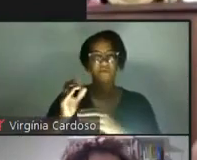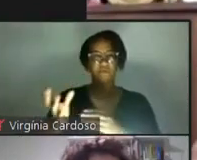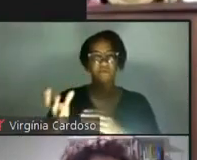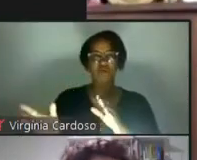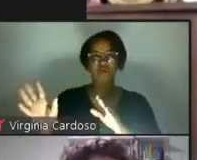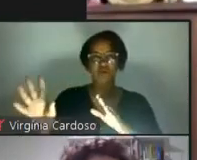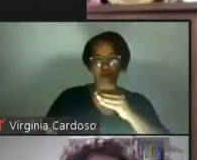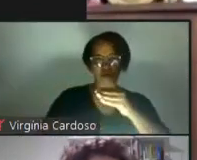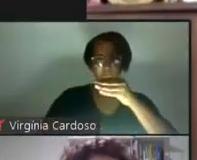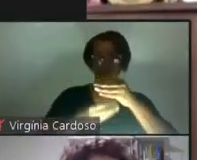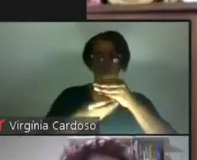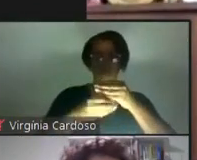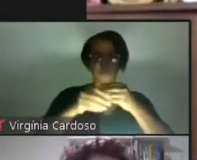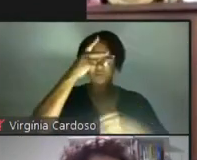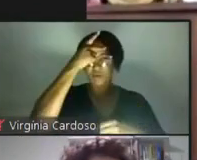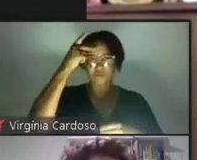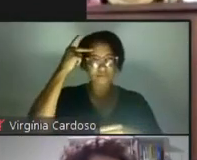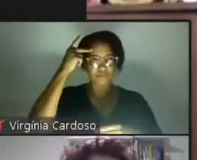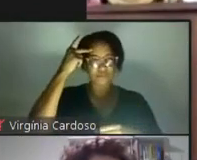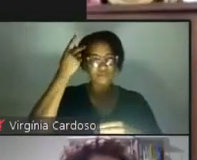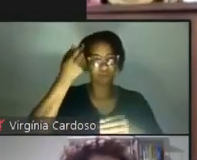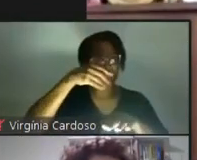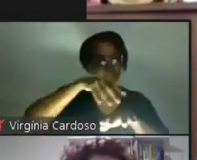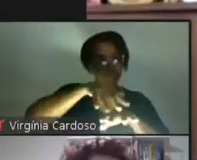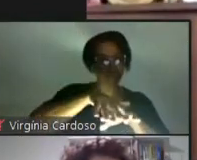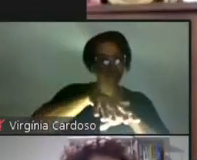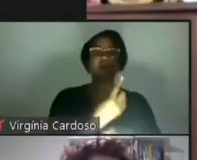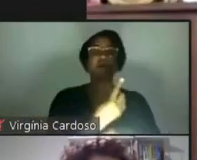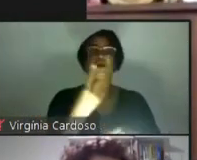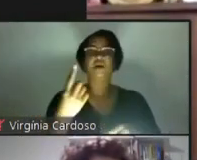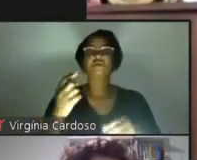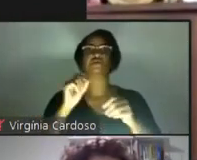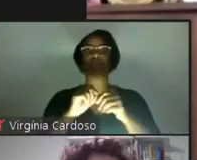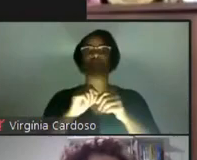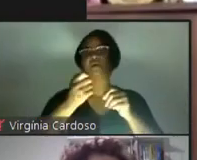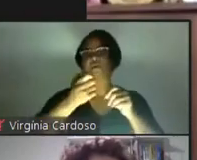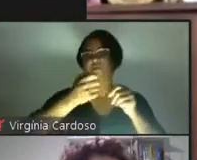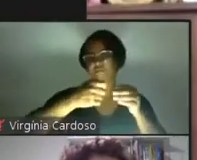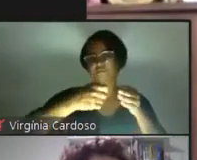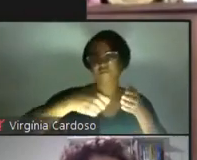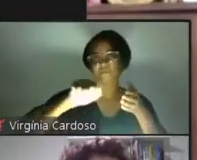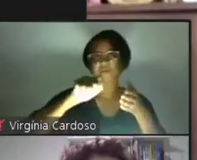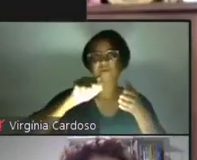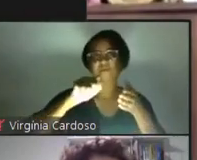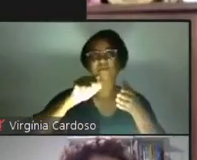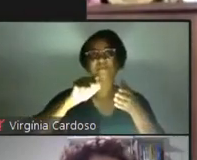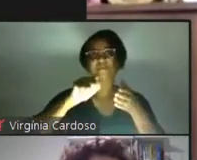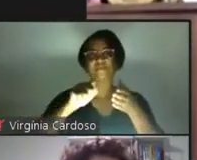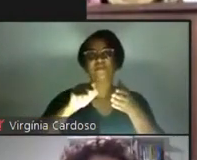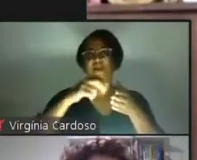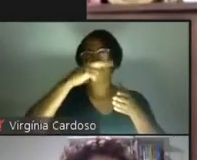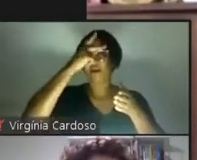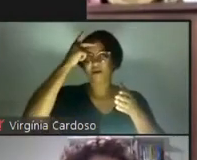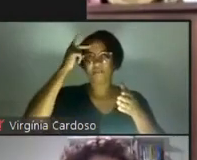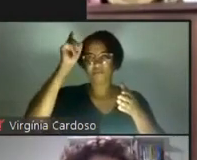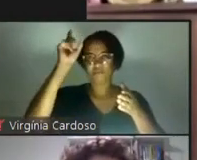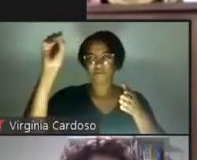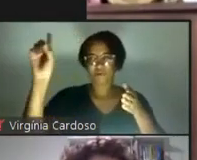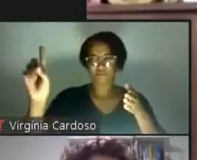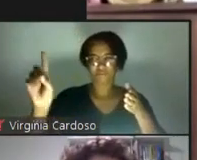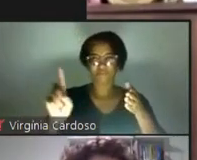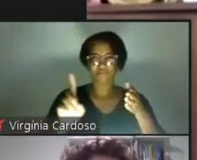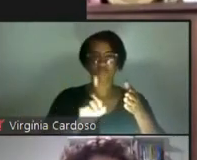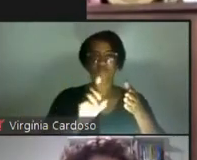aí, a cada inclusão que você faça, você faz o autógrafo. Então, aquela pessoa ela, ou